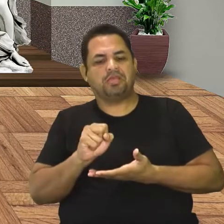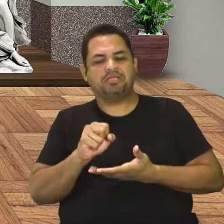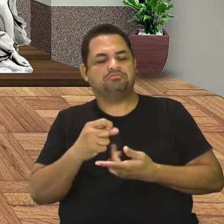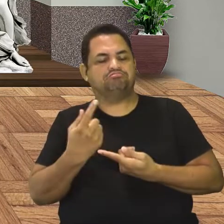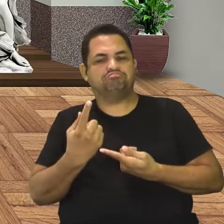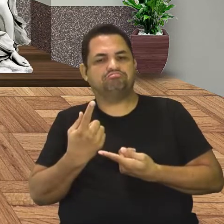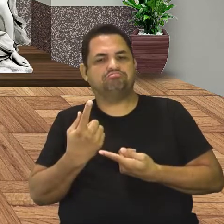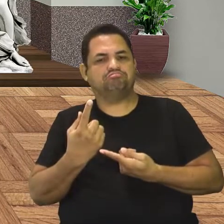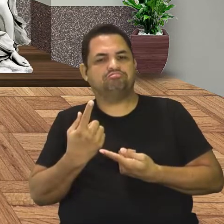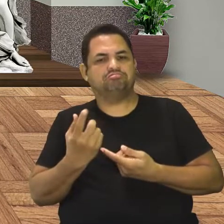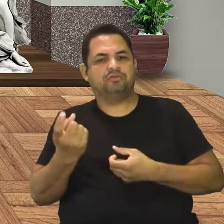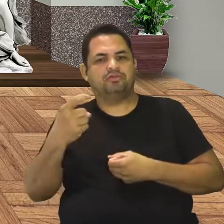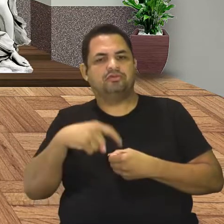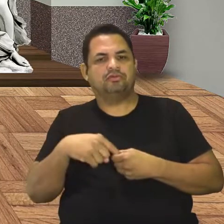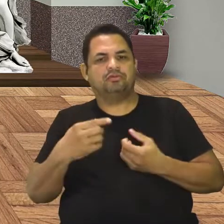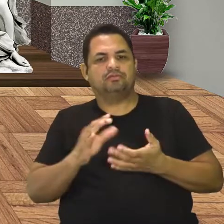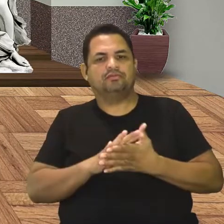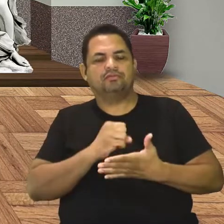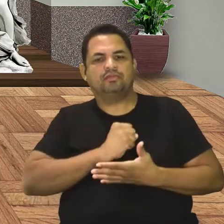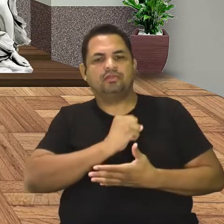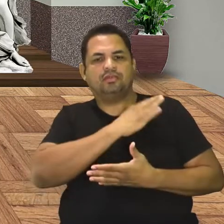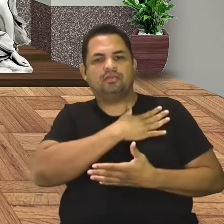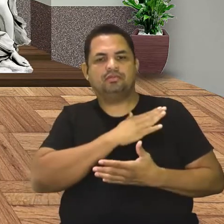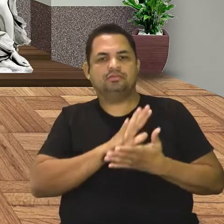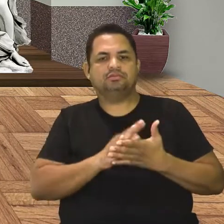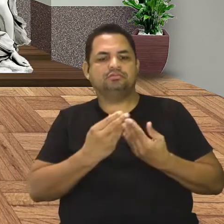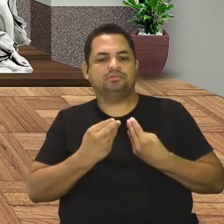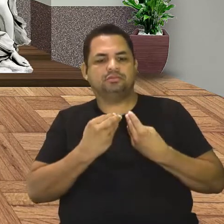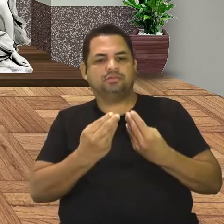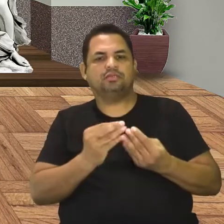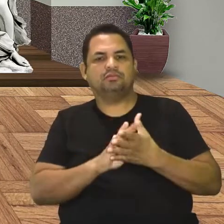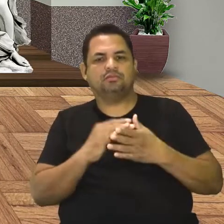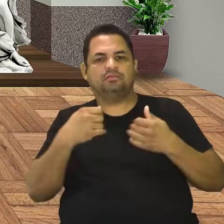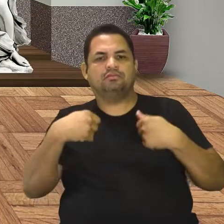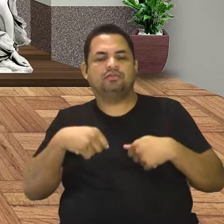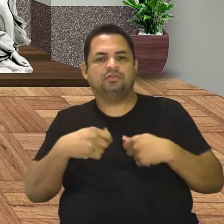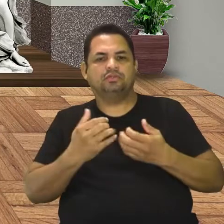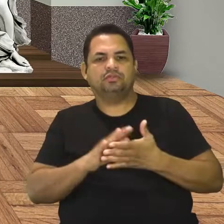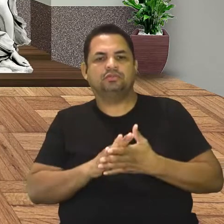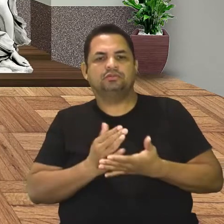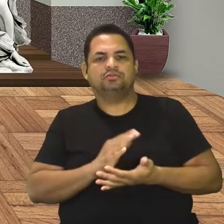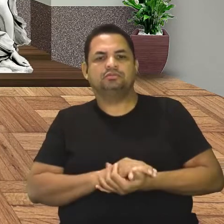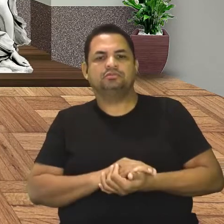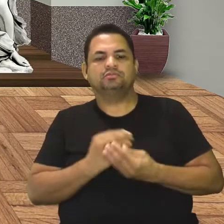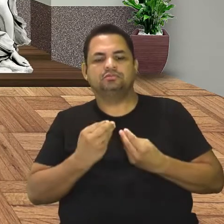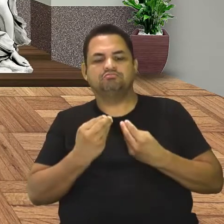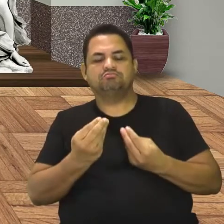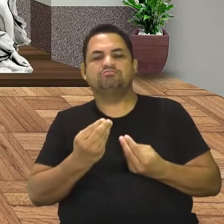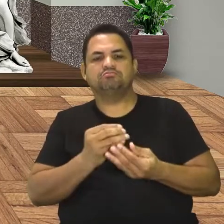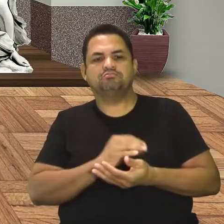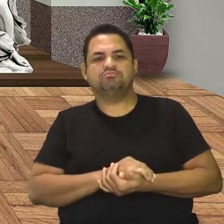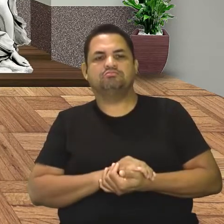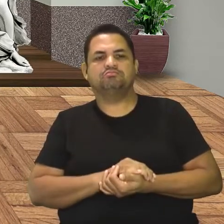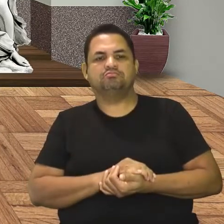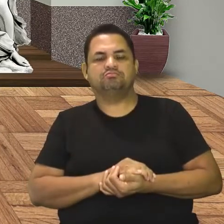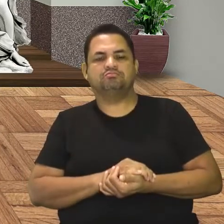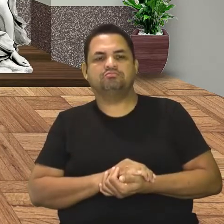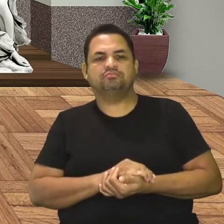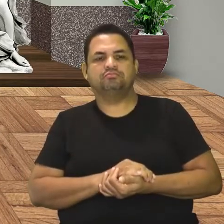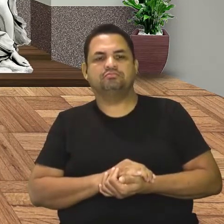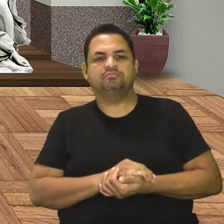volta. Então os militares, eles resolveram não entregar o poder para o civil, não entregar o poder para o Pedro